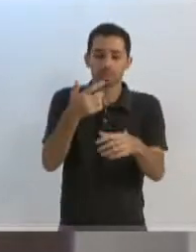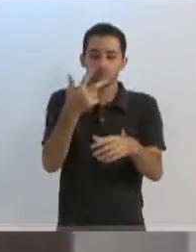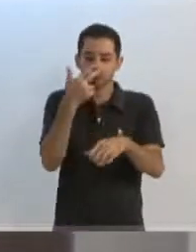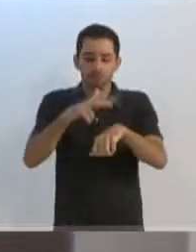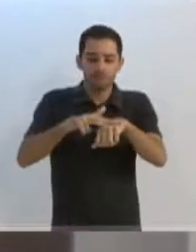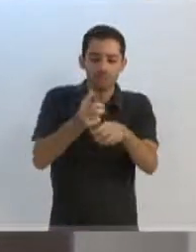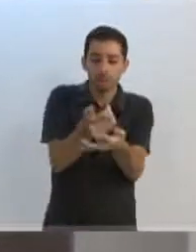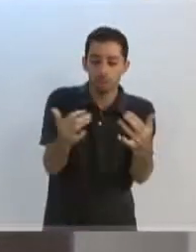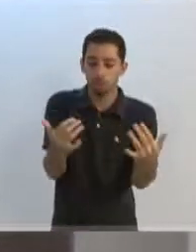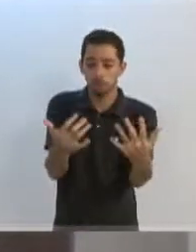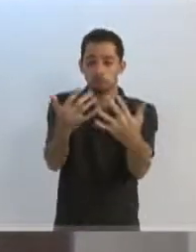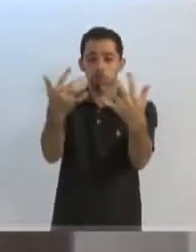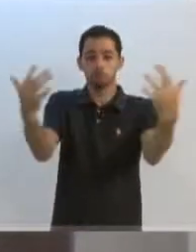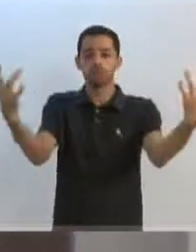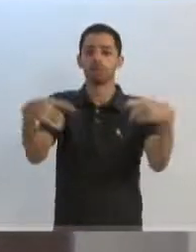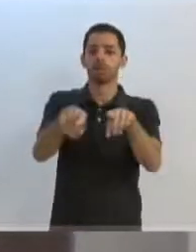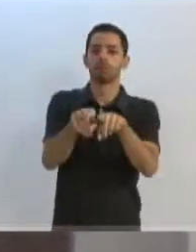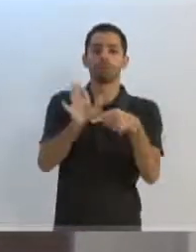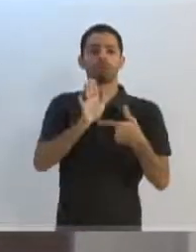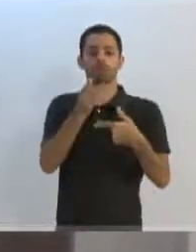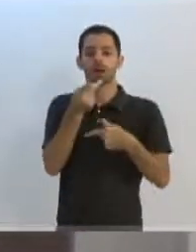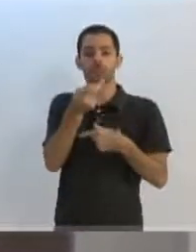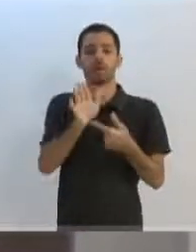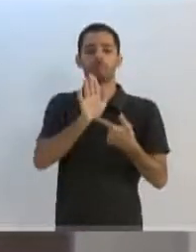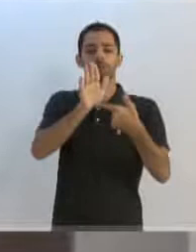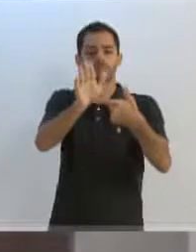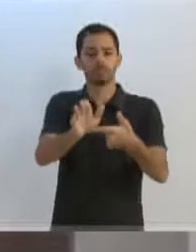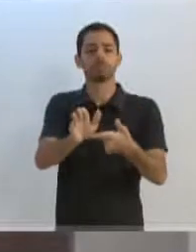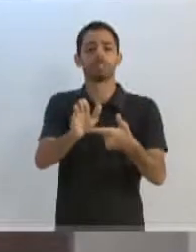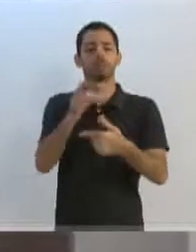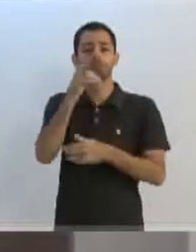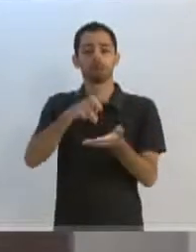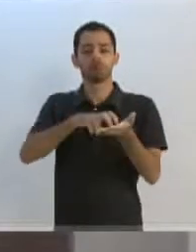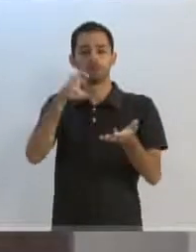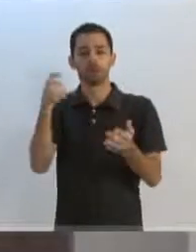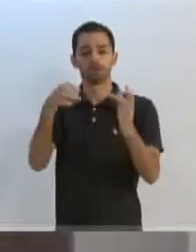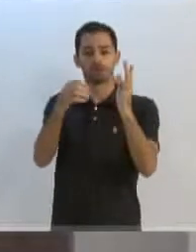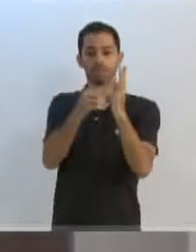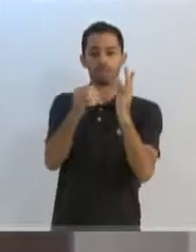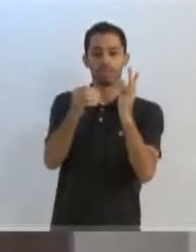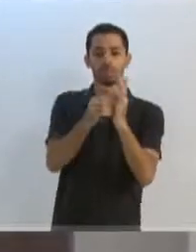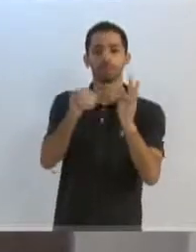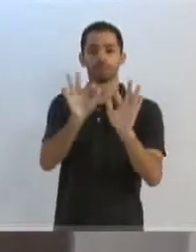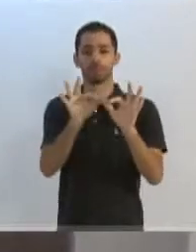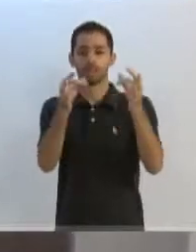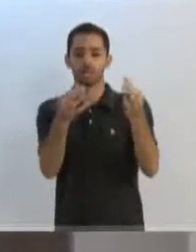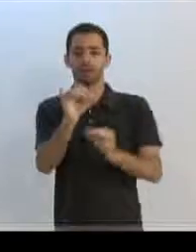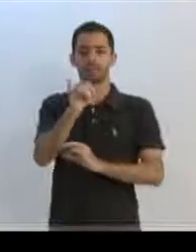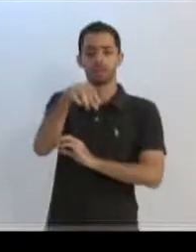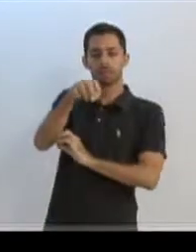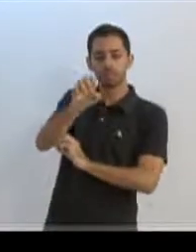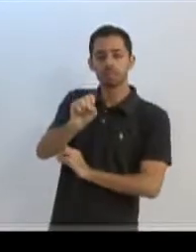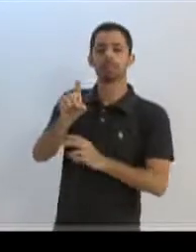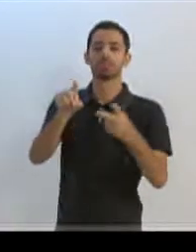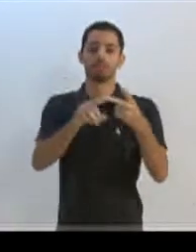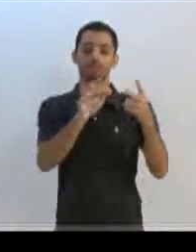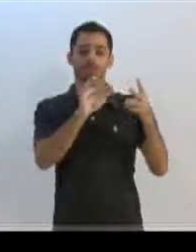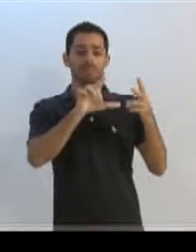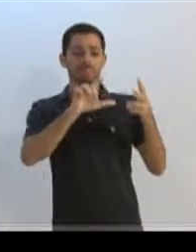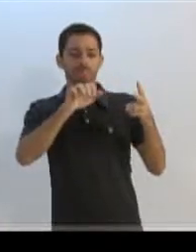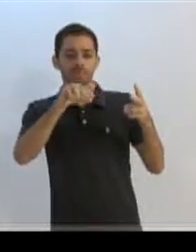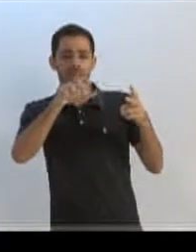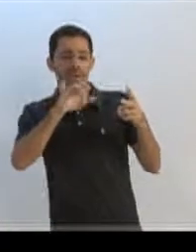ainda em tempo quero destacar a manifestação que ocorreu no domingo pela manhã na fortaleza onde familiares amigos da inês da franciele clama por justiça